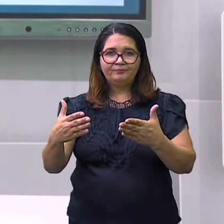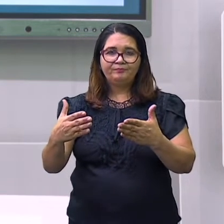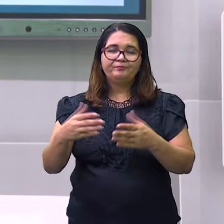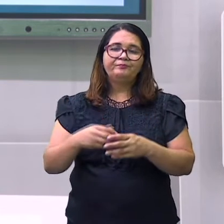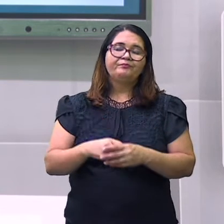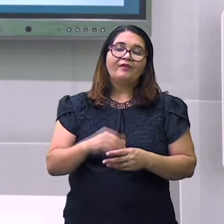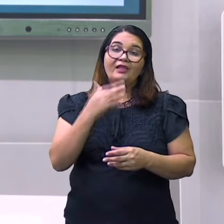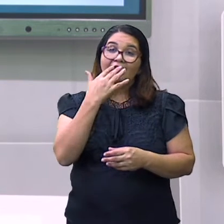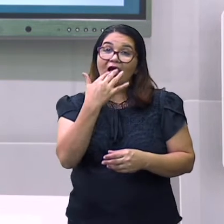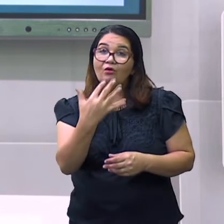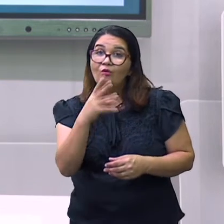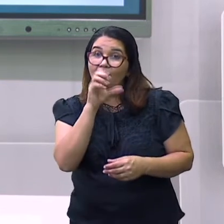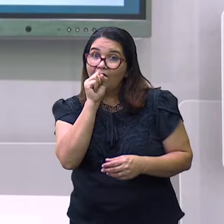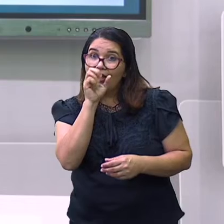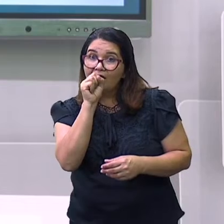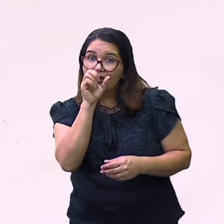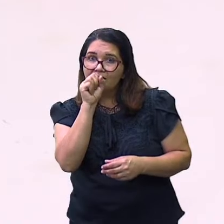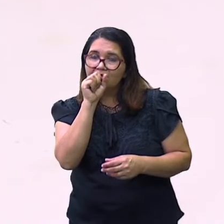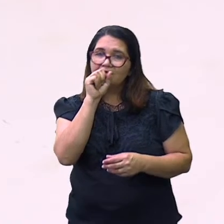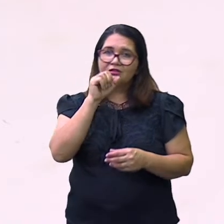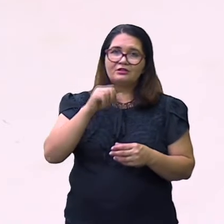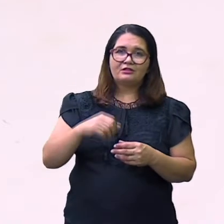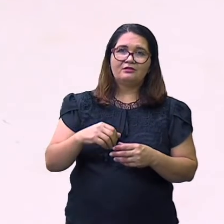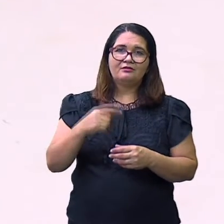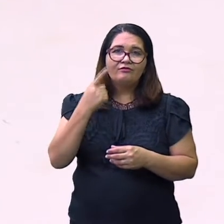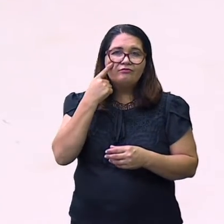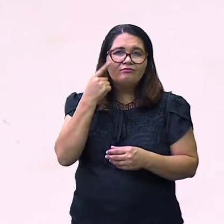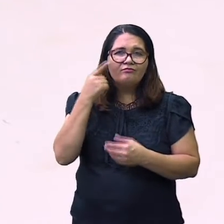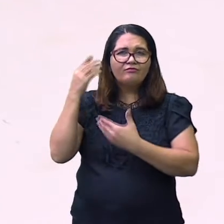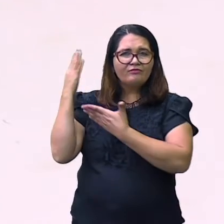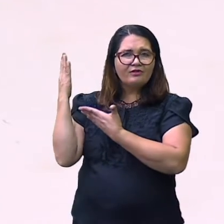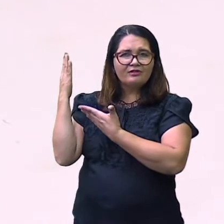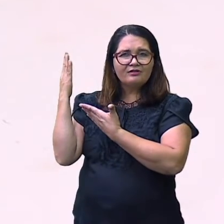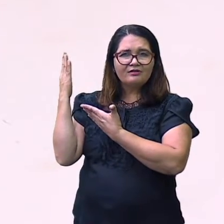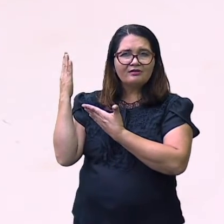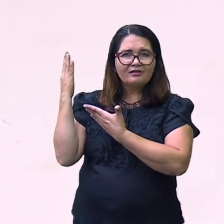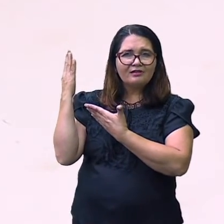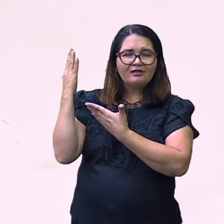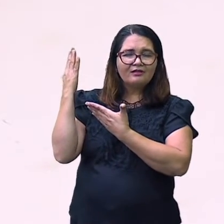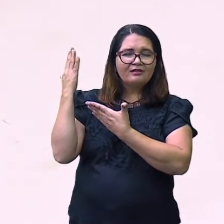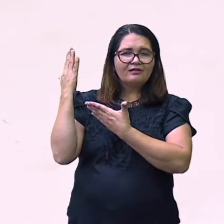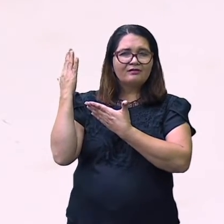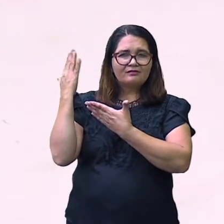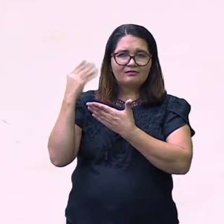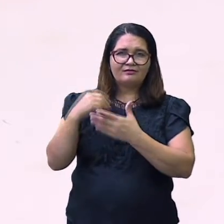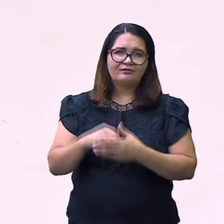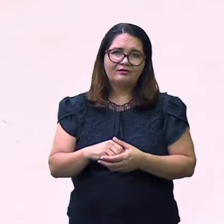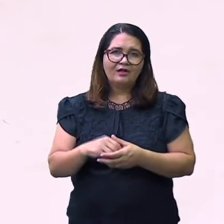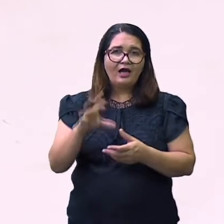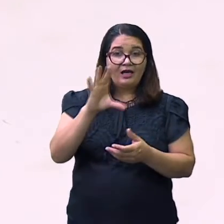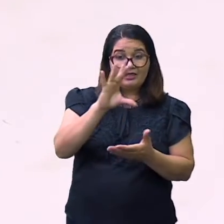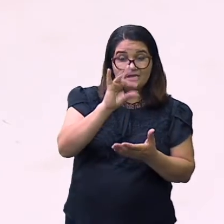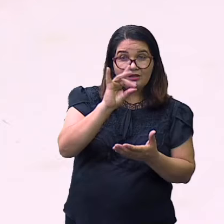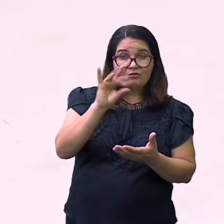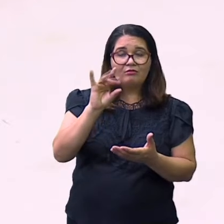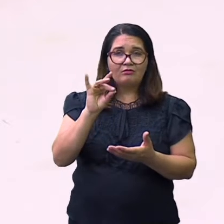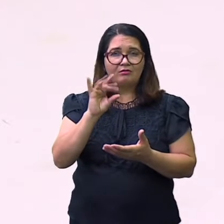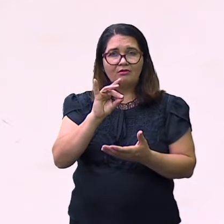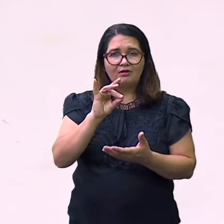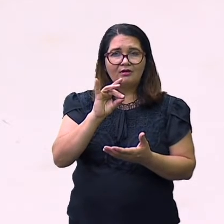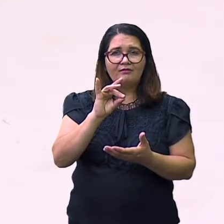bolinhas, põe a cola aonde você gostaria de colar, né?